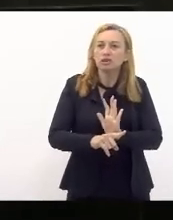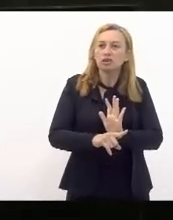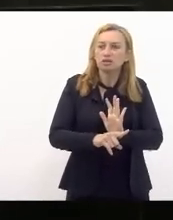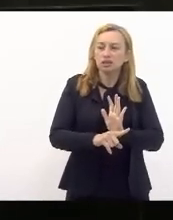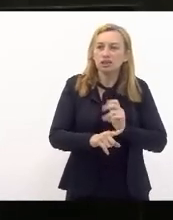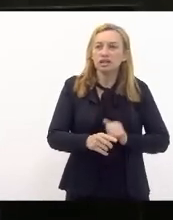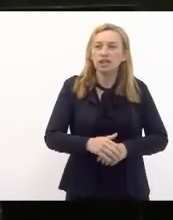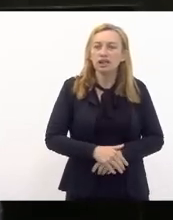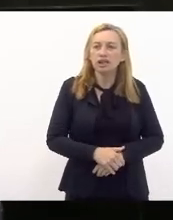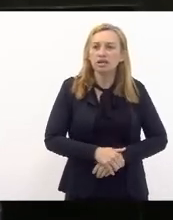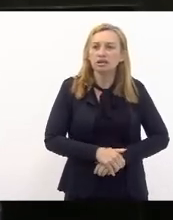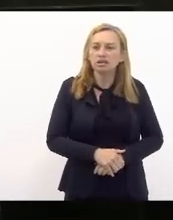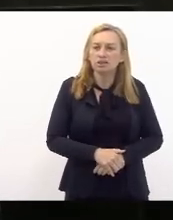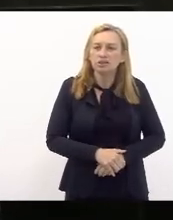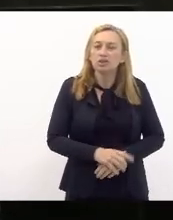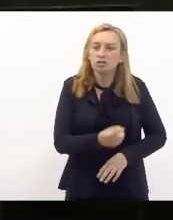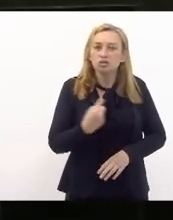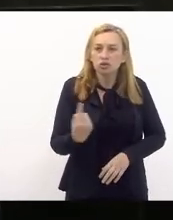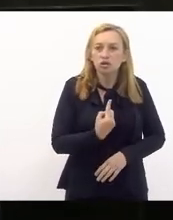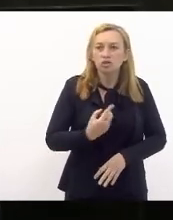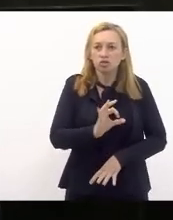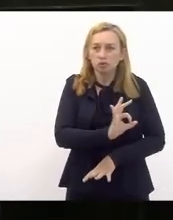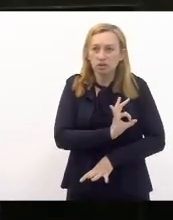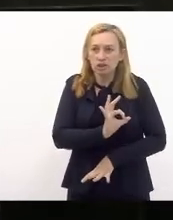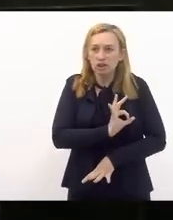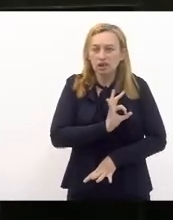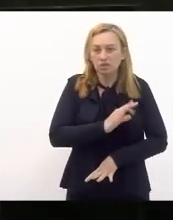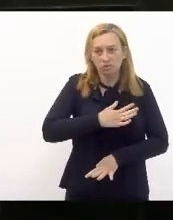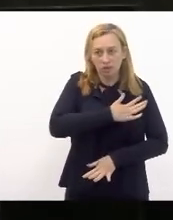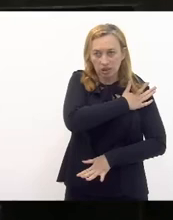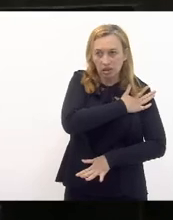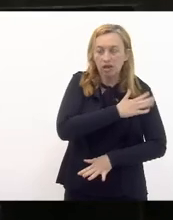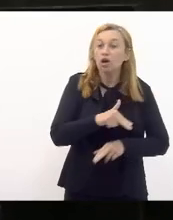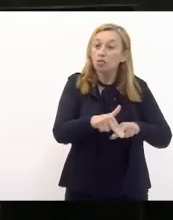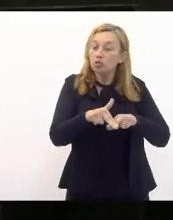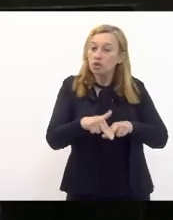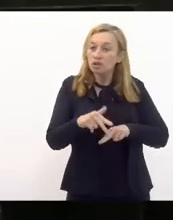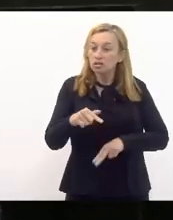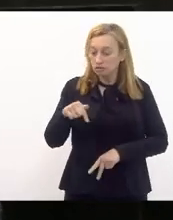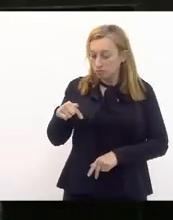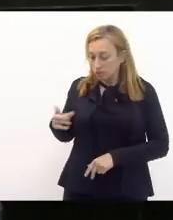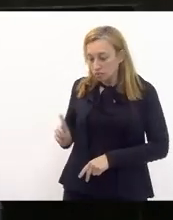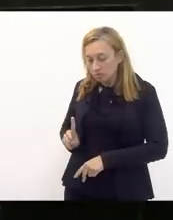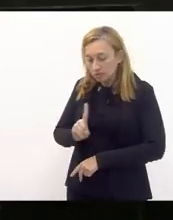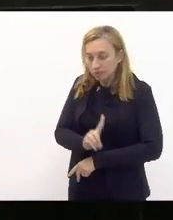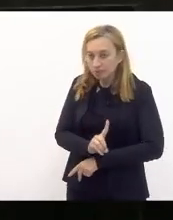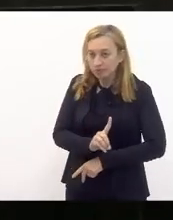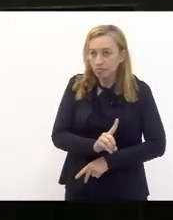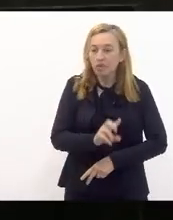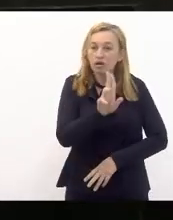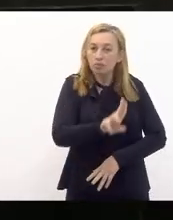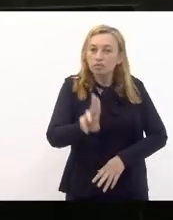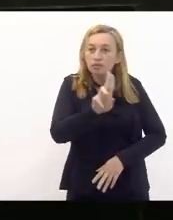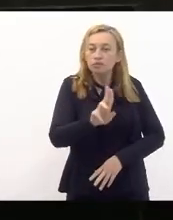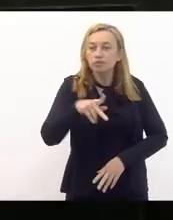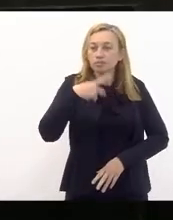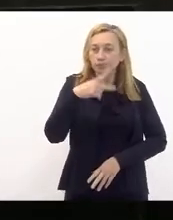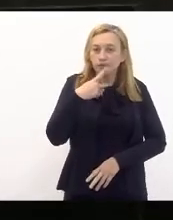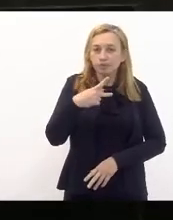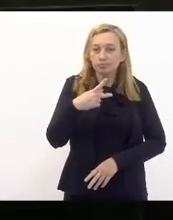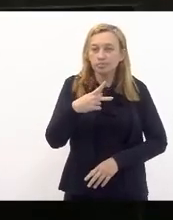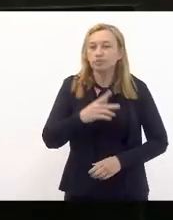ajudando socorrendo os nossos policiais militares é por isso que eu tô aqui e faço uso da palavra